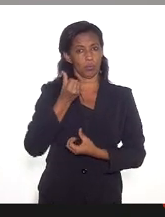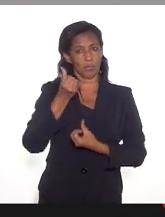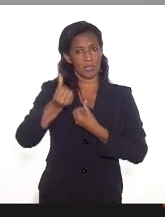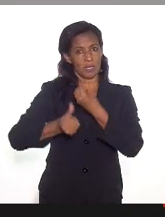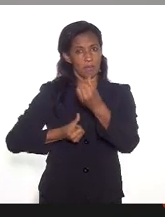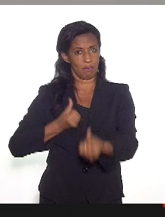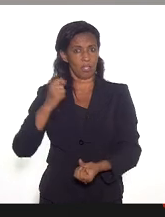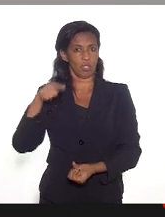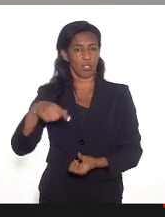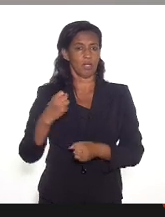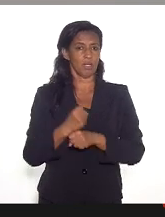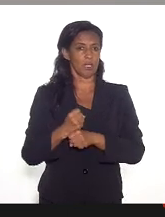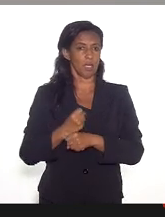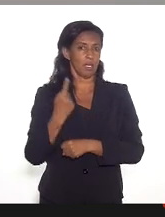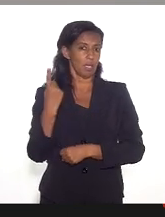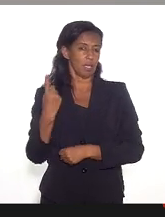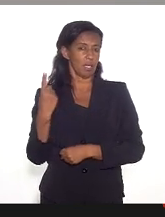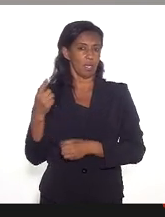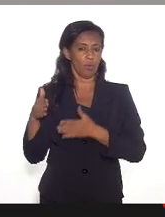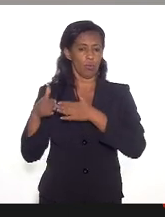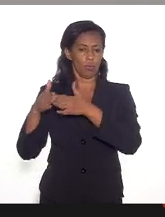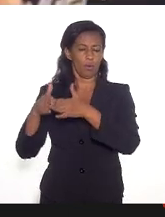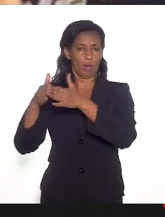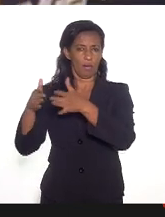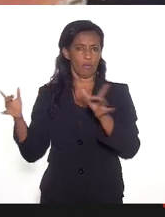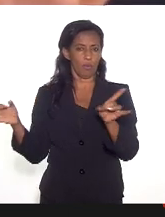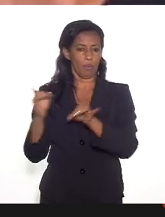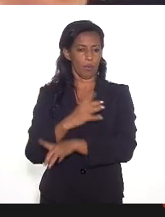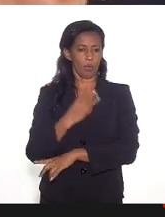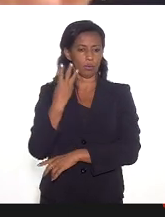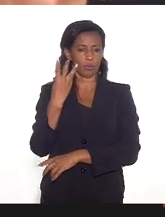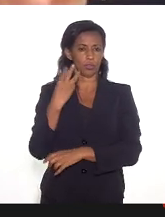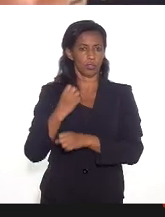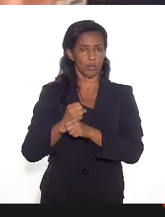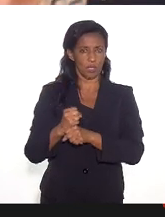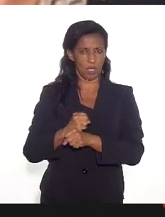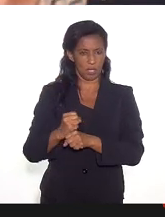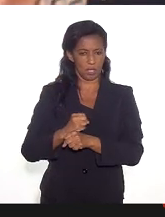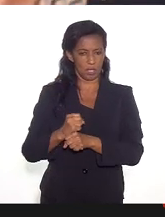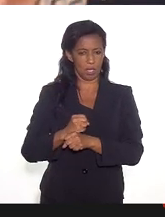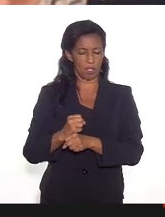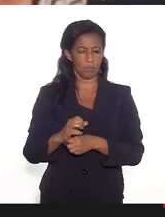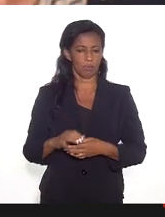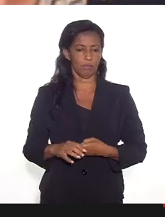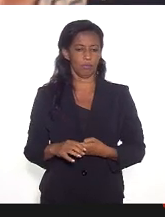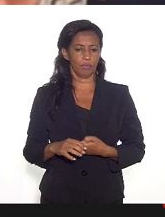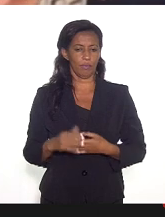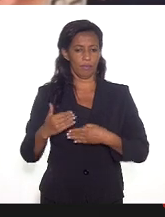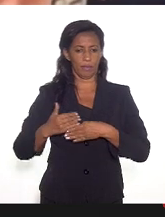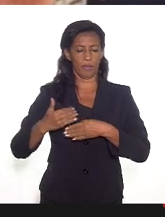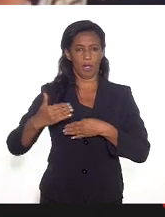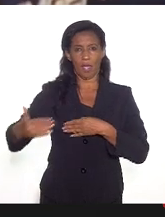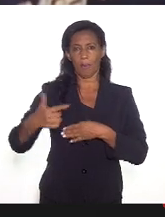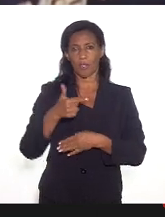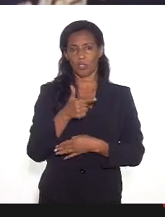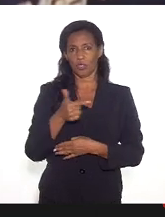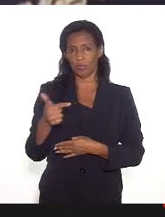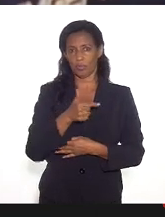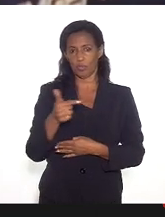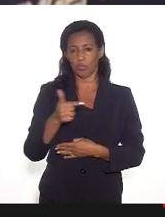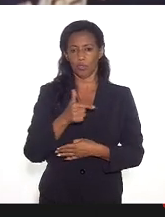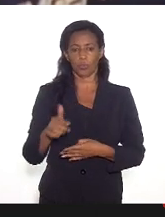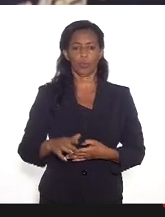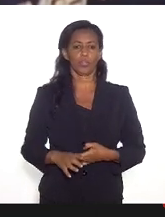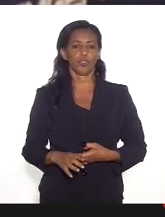e ter o navio pronto nos próximos 3 anos, 3 anos e meio a partir de 2022, que